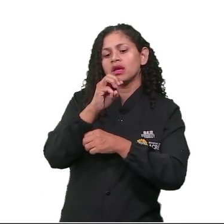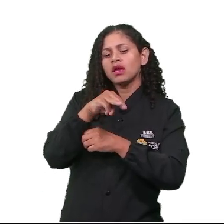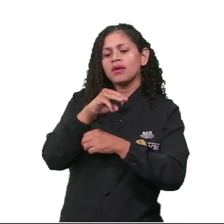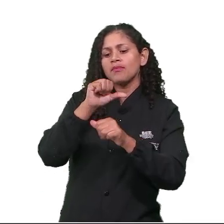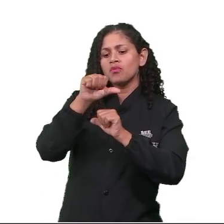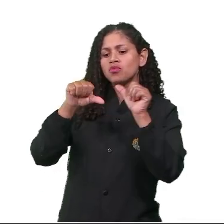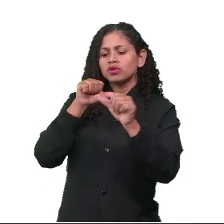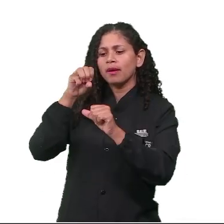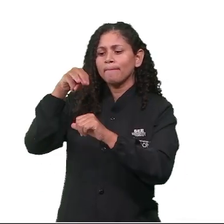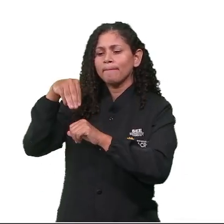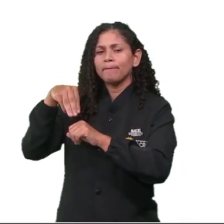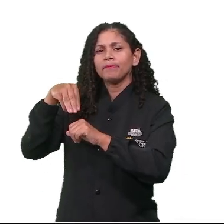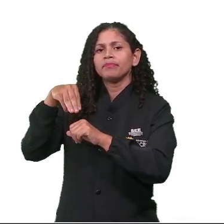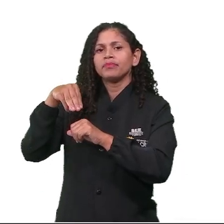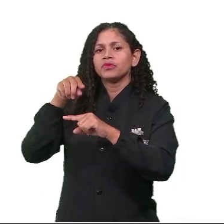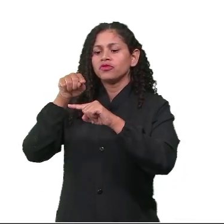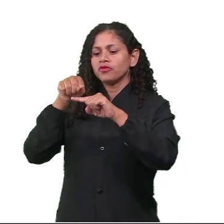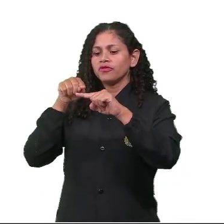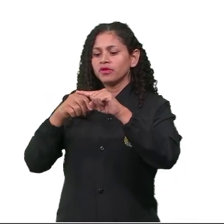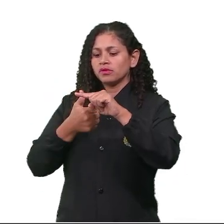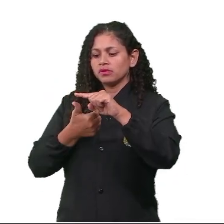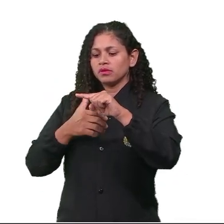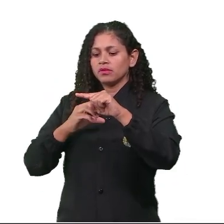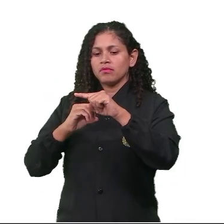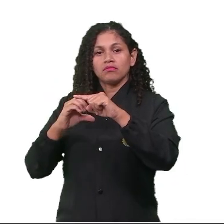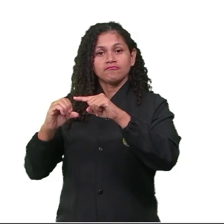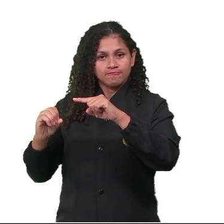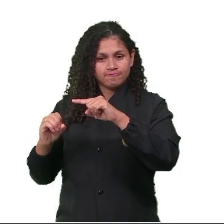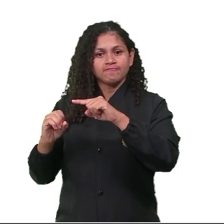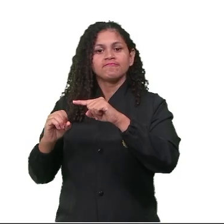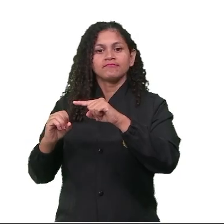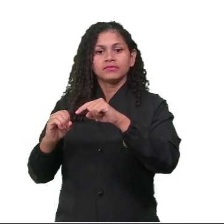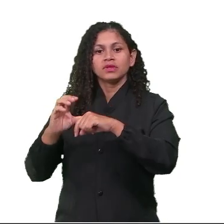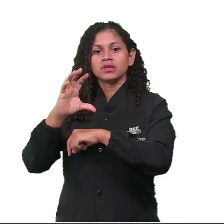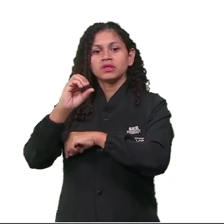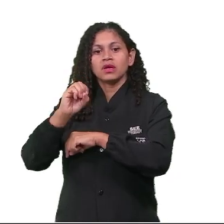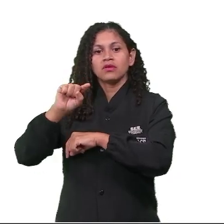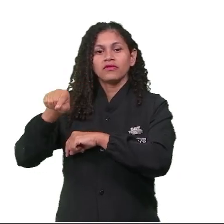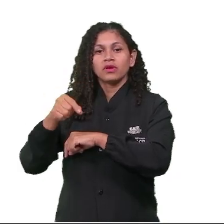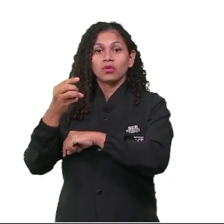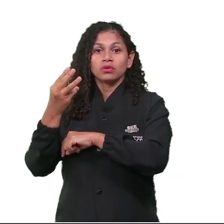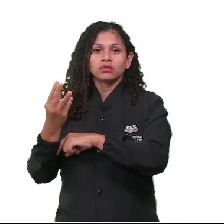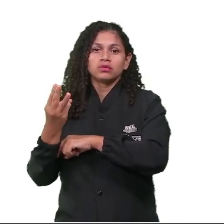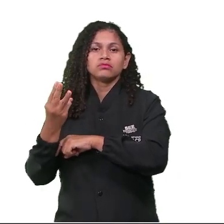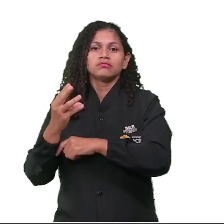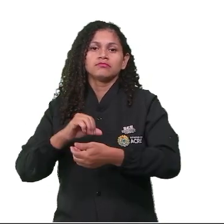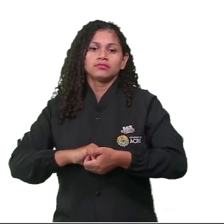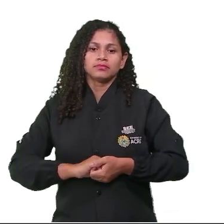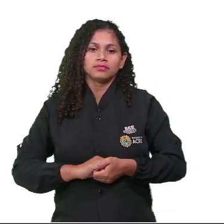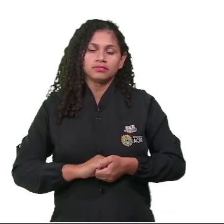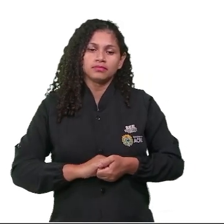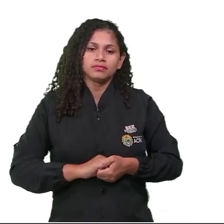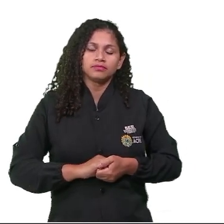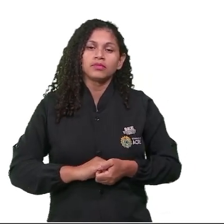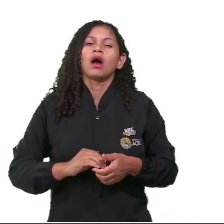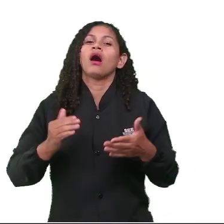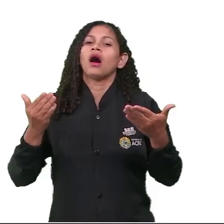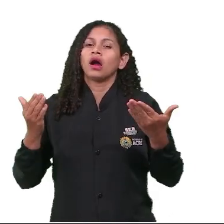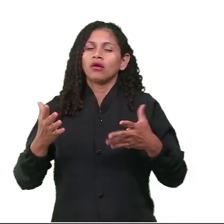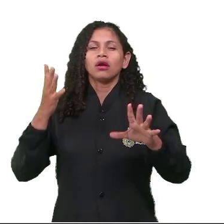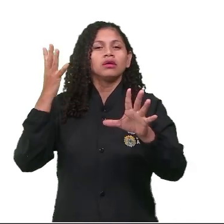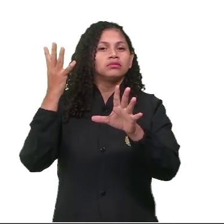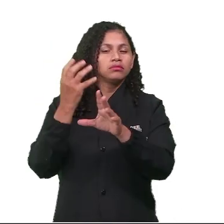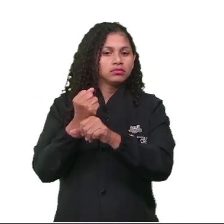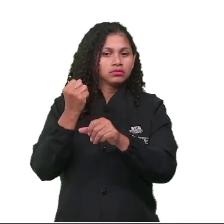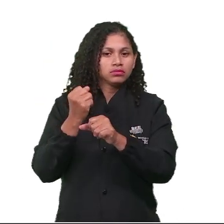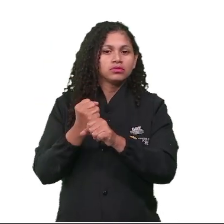Quero transformar em metros, eu divido para 100. 30 para 100 vai me dar 0,3 metros. Agora eu vou